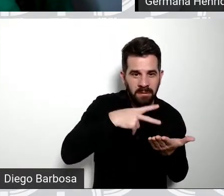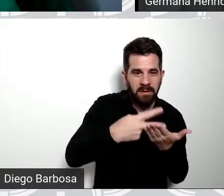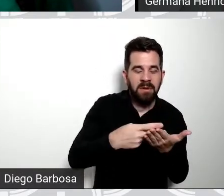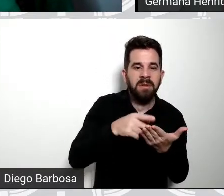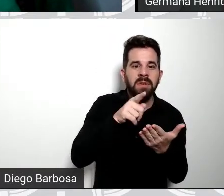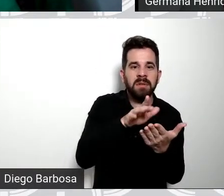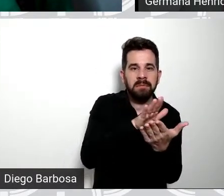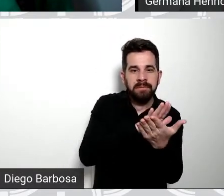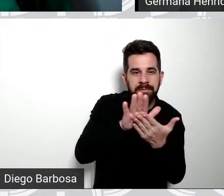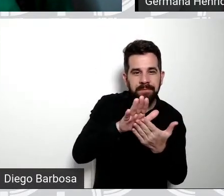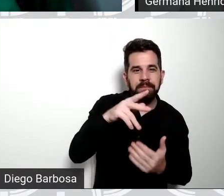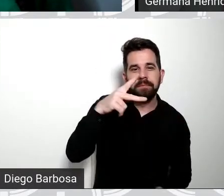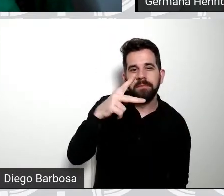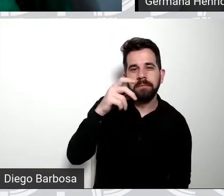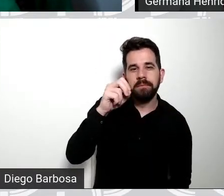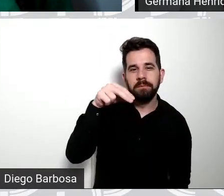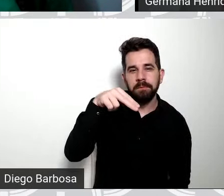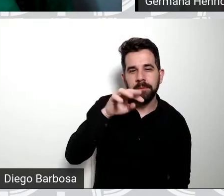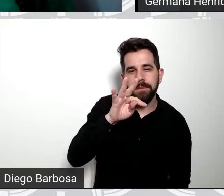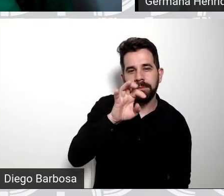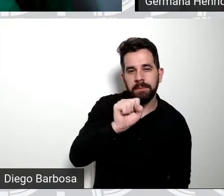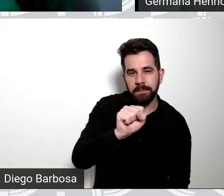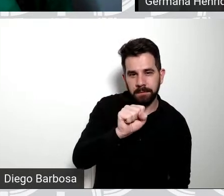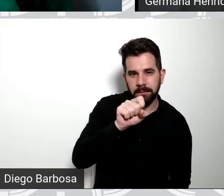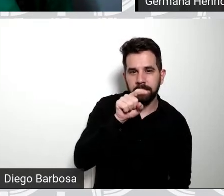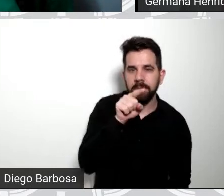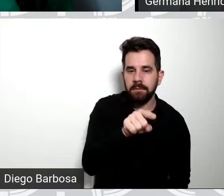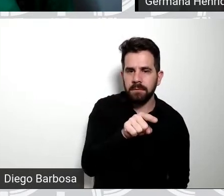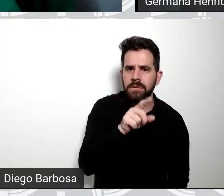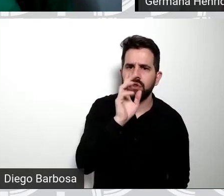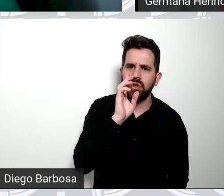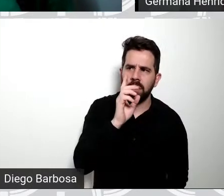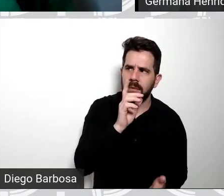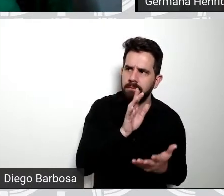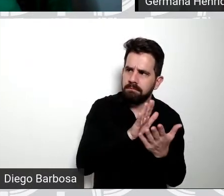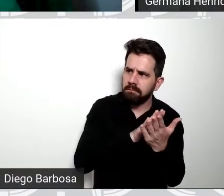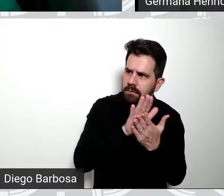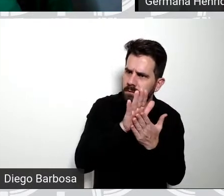título História da Tradução, eu acredito que nós temos já publicados